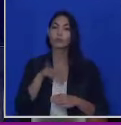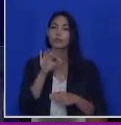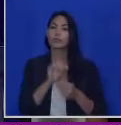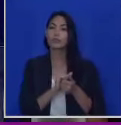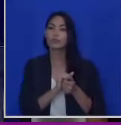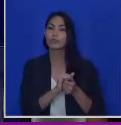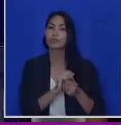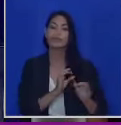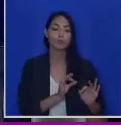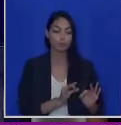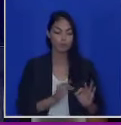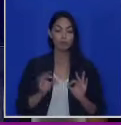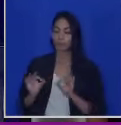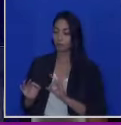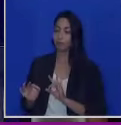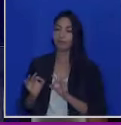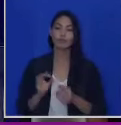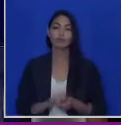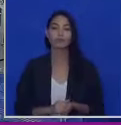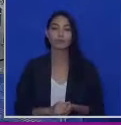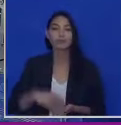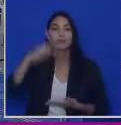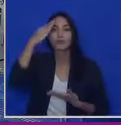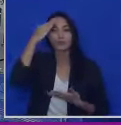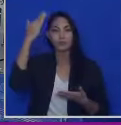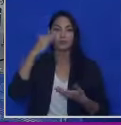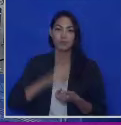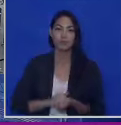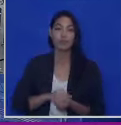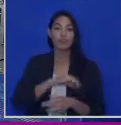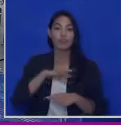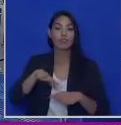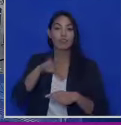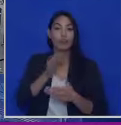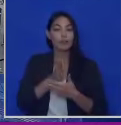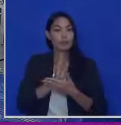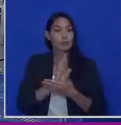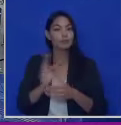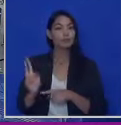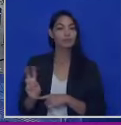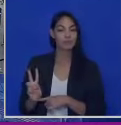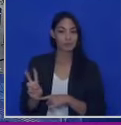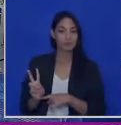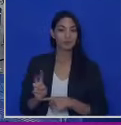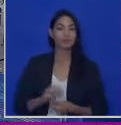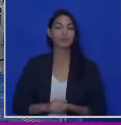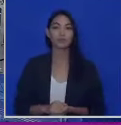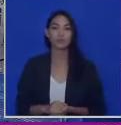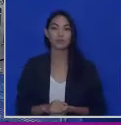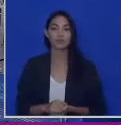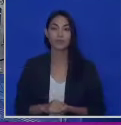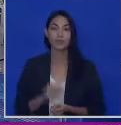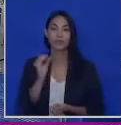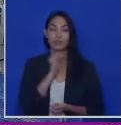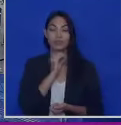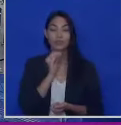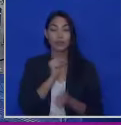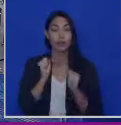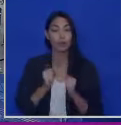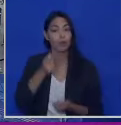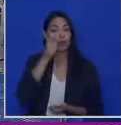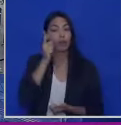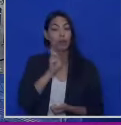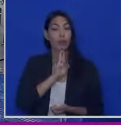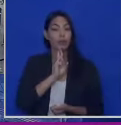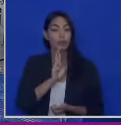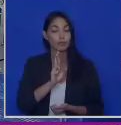Sim, eu confirmo. Sim, eu confirmo. Muito obrigada. Sorteio realizado e validado pelos nossos auditores. Daqui a pouco você pode